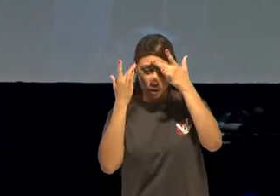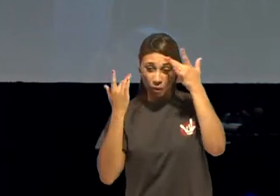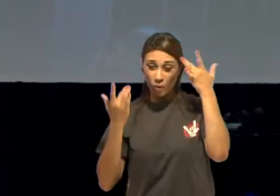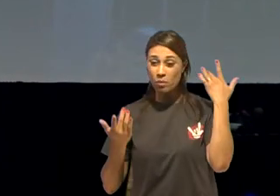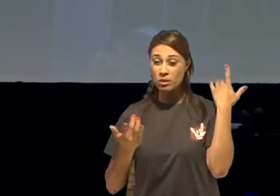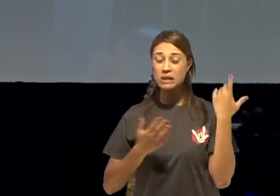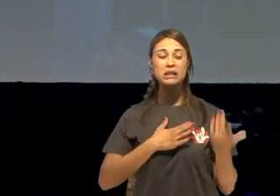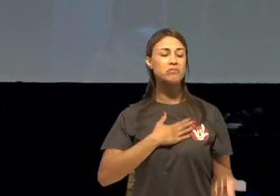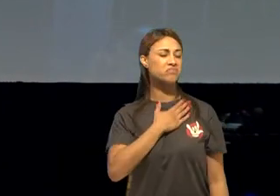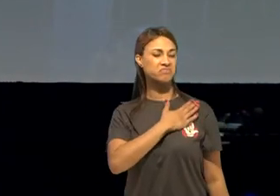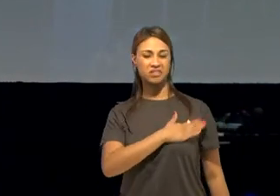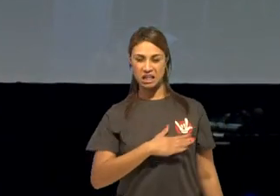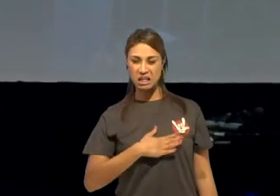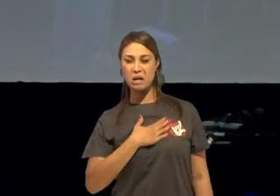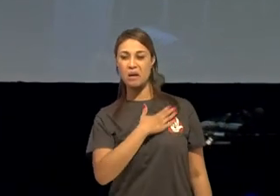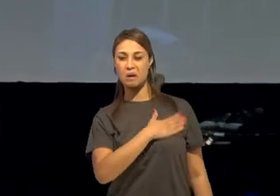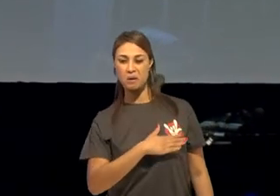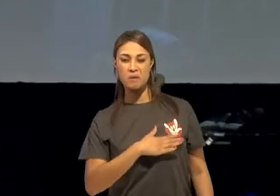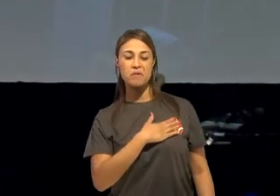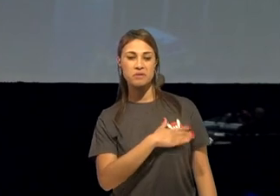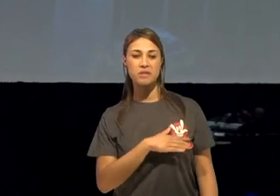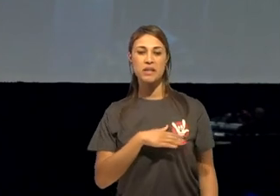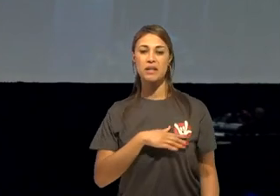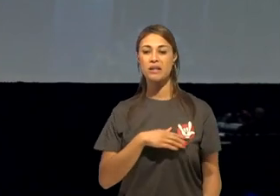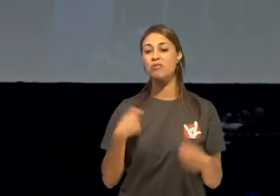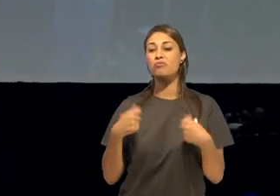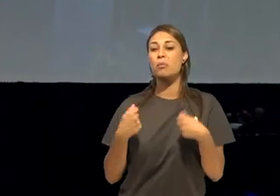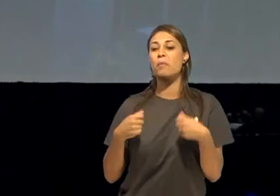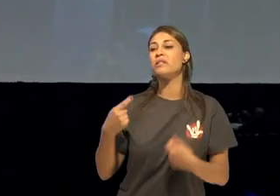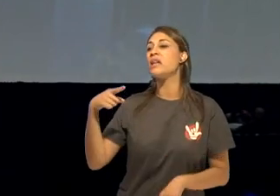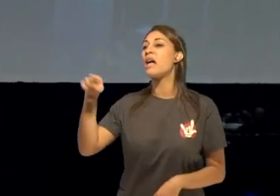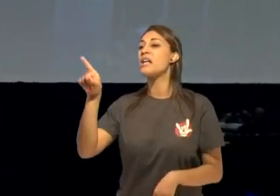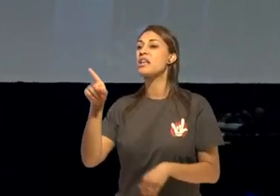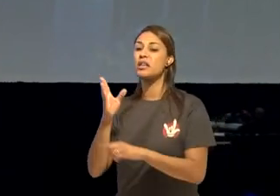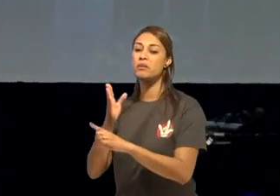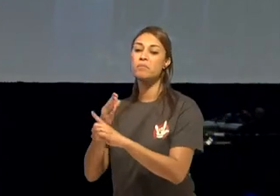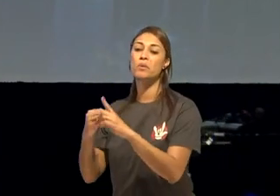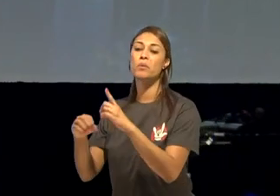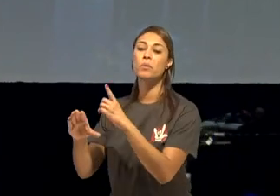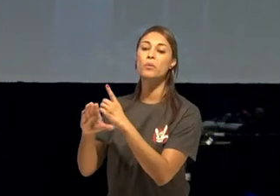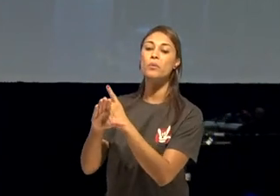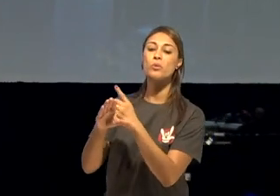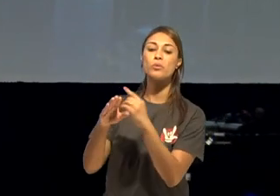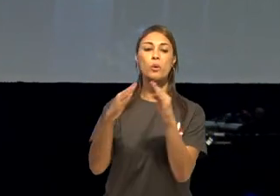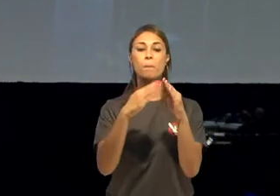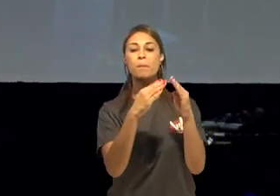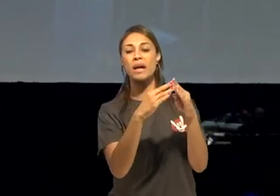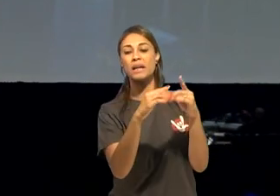Tem muita gente que está curtindo essa vida de não precisar ir para o culto, que